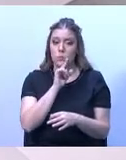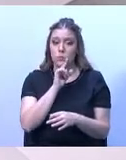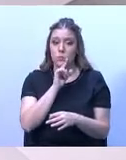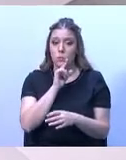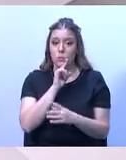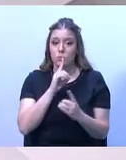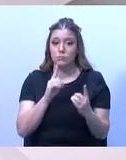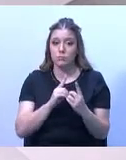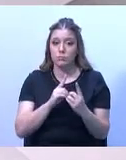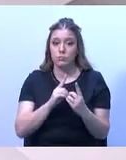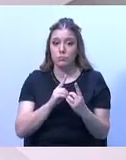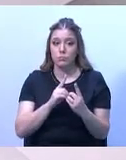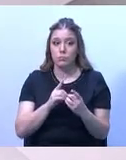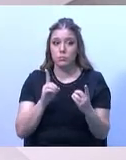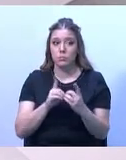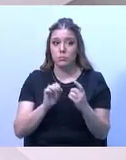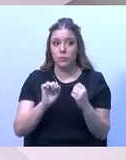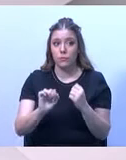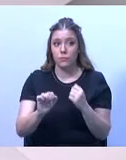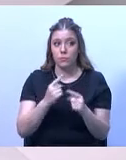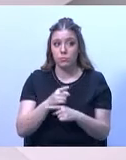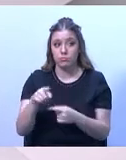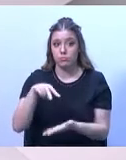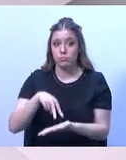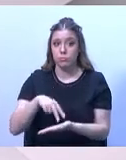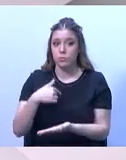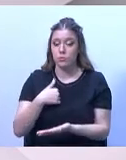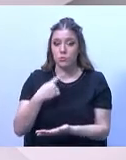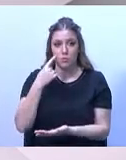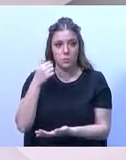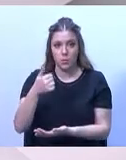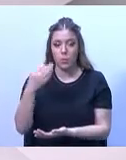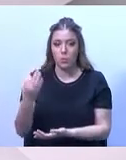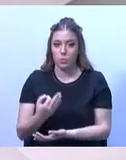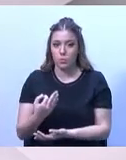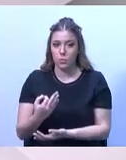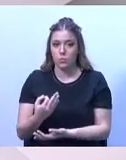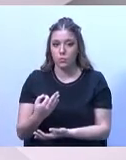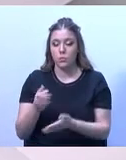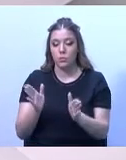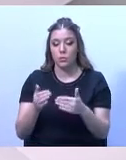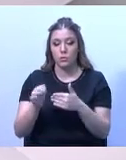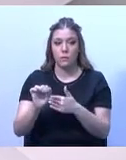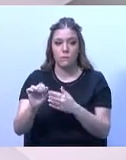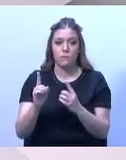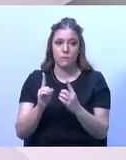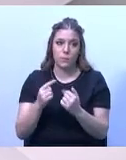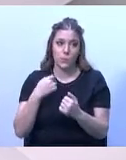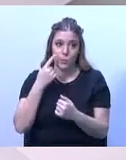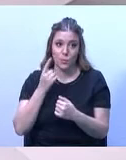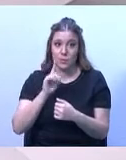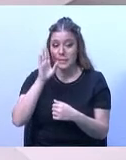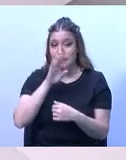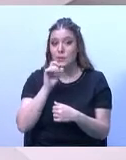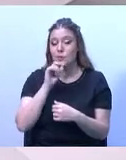uma consulta no consultório dele, uma vez que ele está aí, eu conheço bem o Porto, mas é assim, o consultório dele não conheço. Se eu pudesse entrar